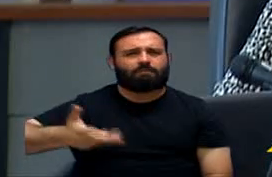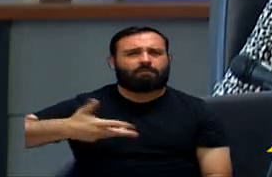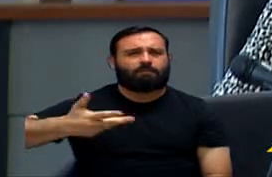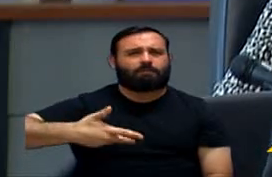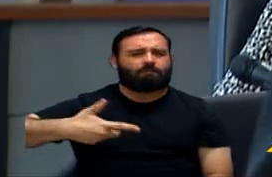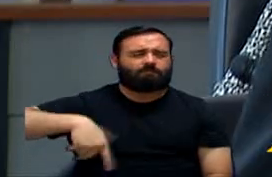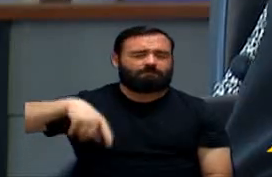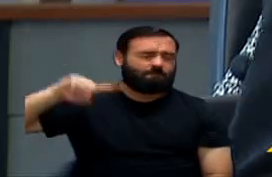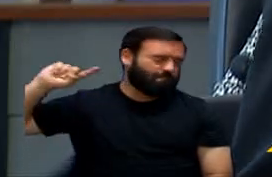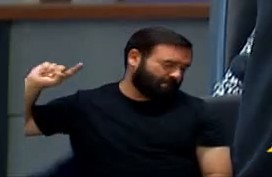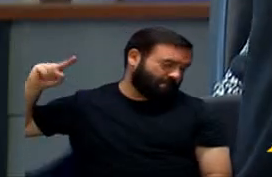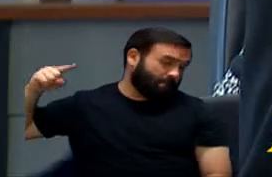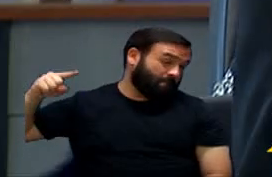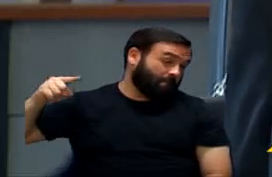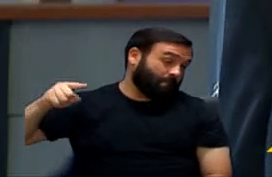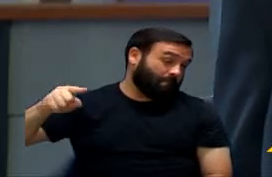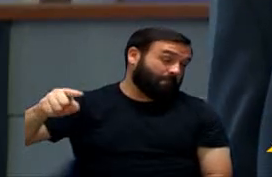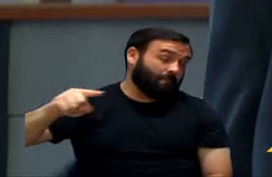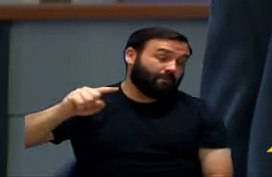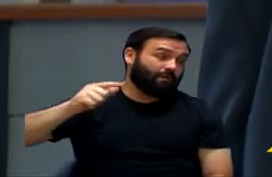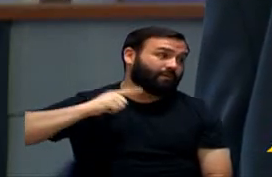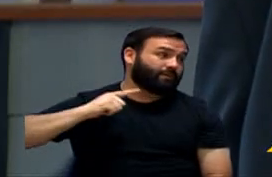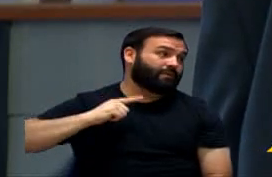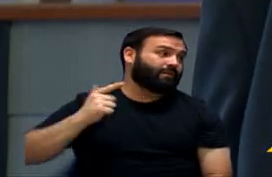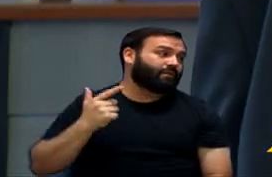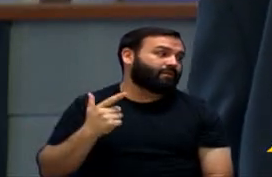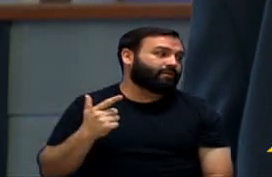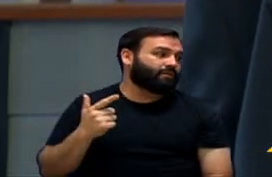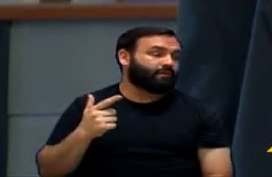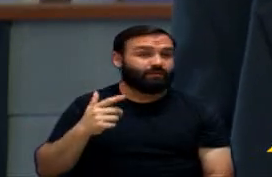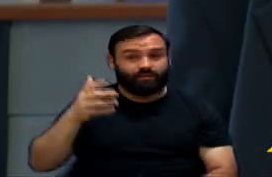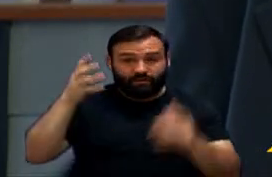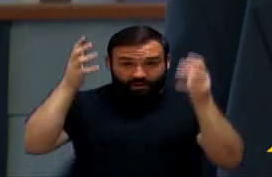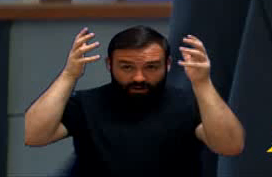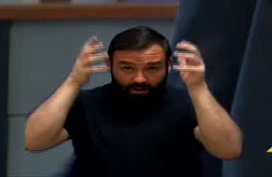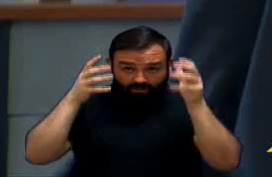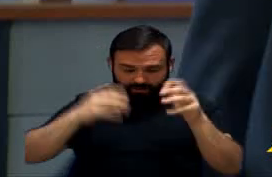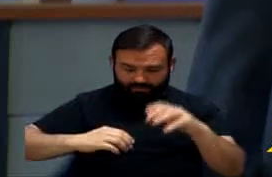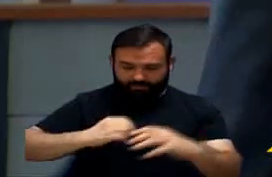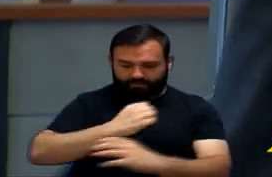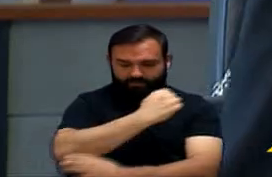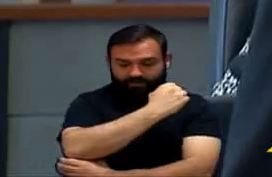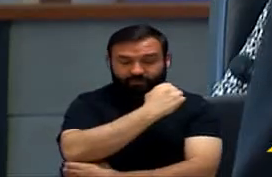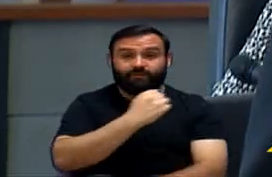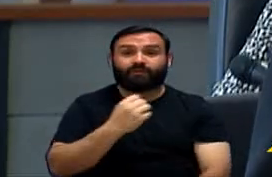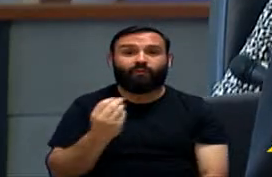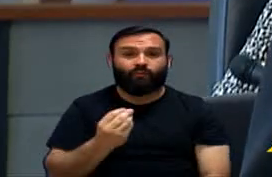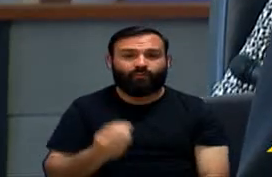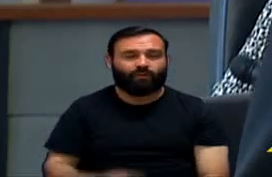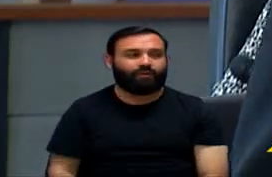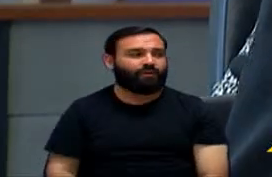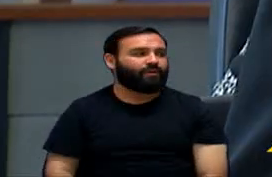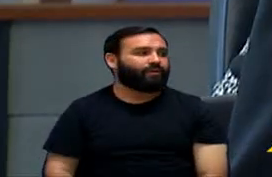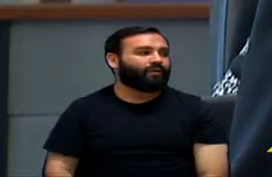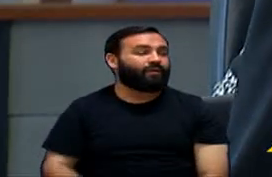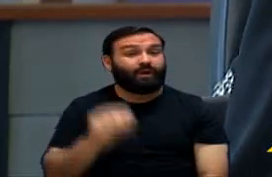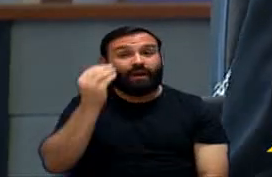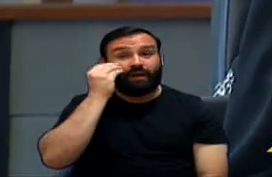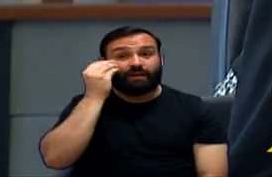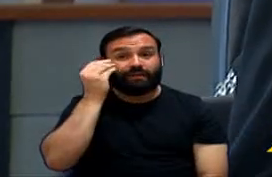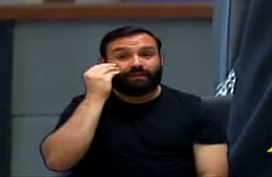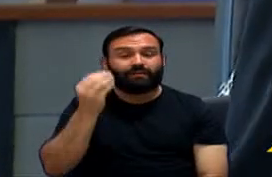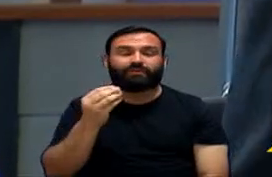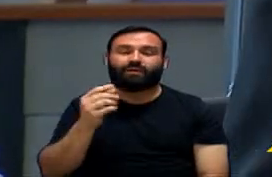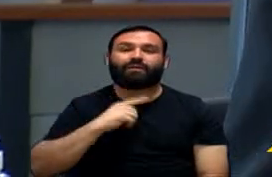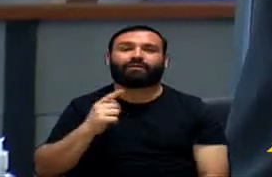velocidade vinha com outro outro capacete sabe o que ele fez foi tentar cobrir